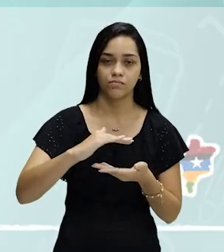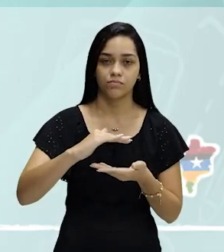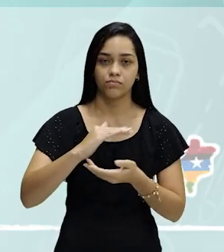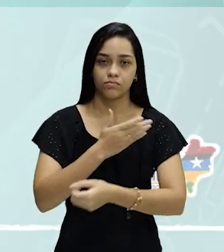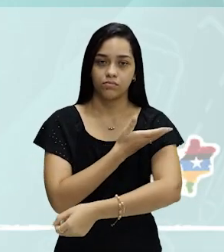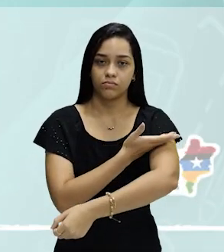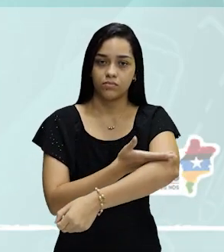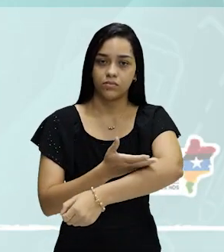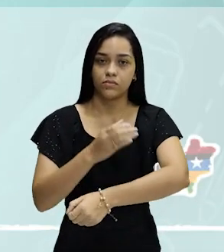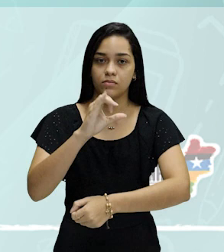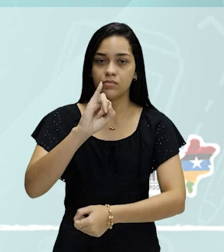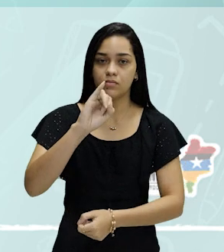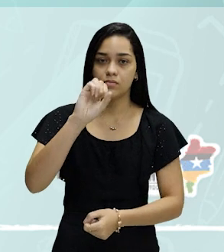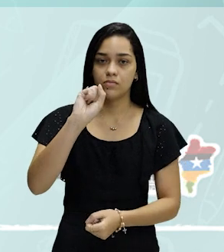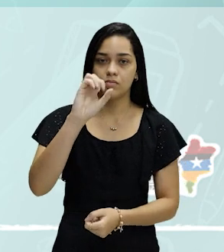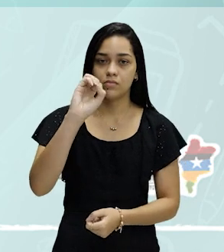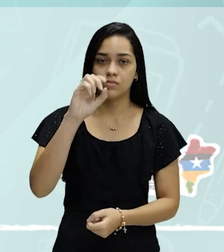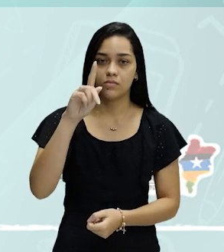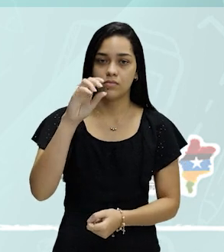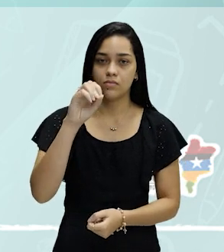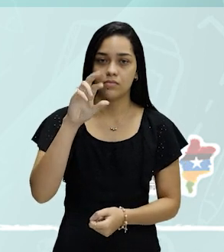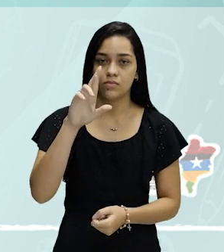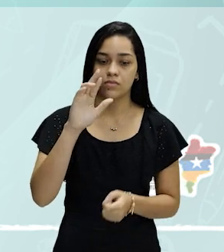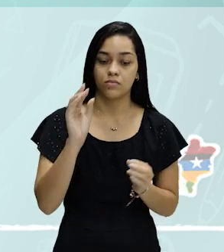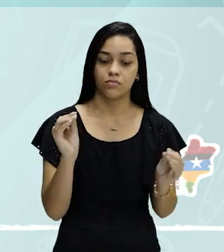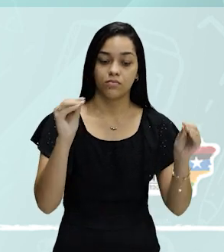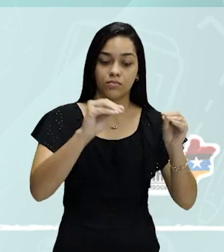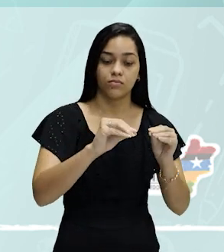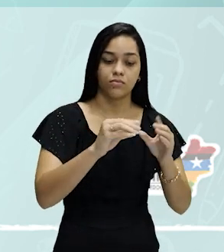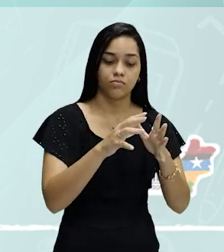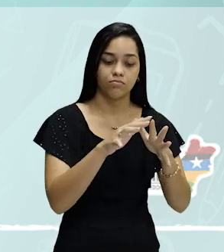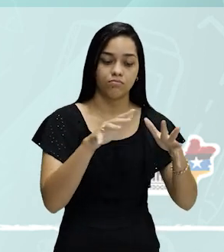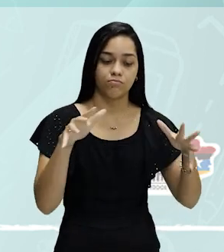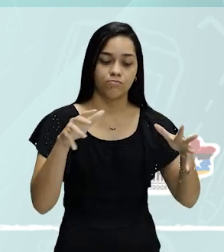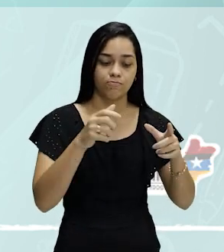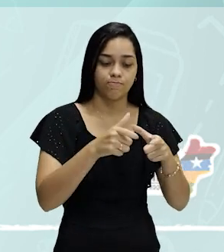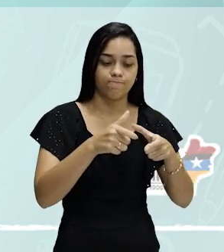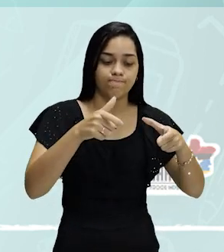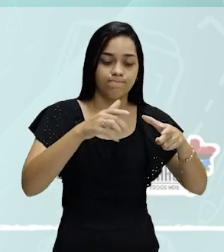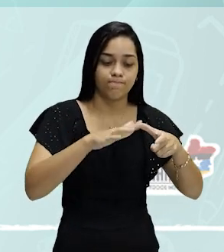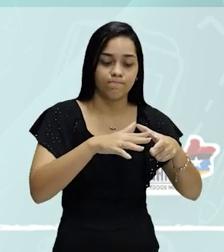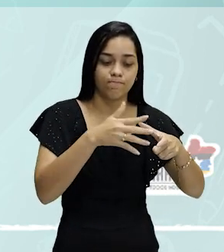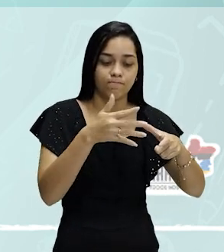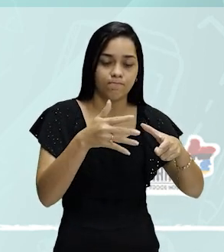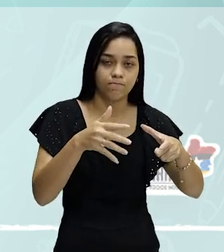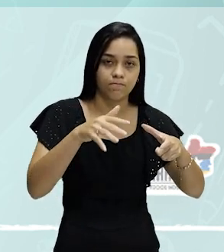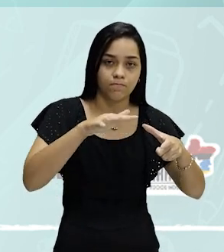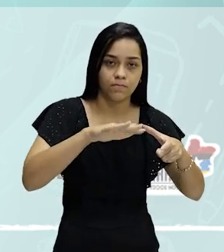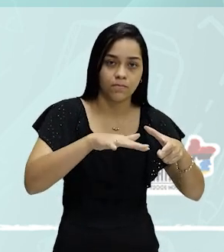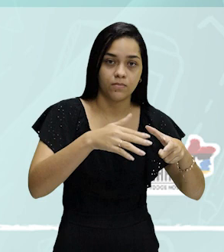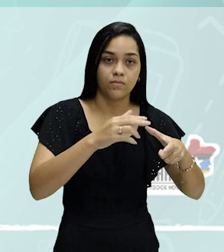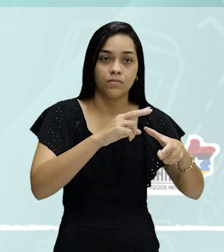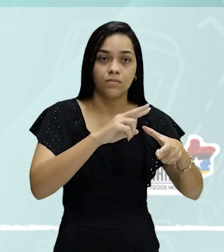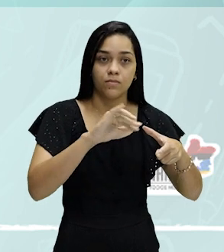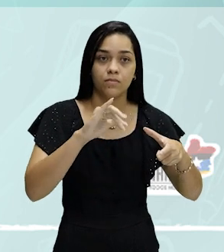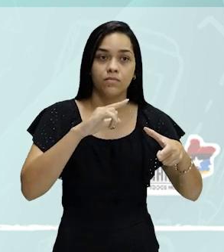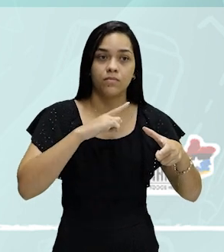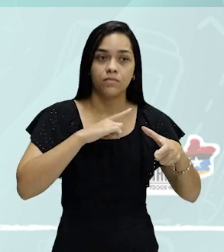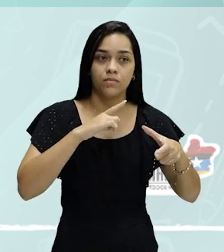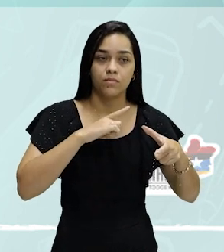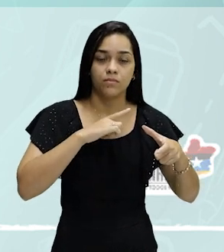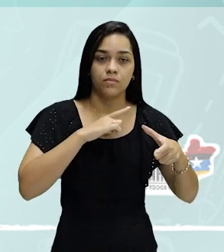isopor, quando colocado na água, ele fica na superfície. Mas se jogarmos um pedaço de